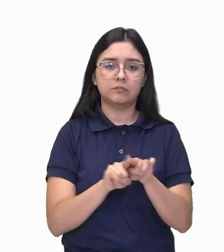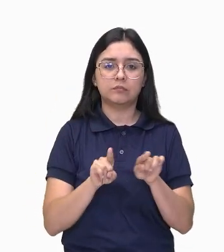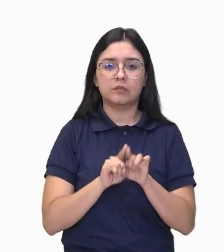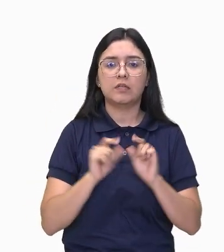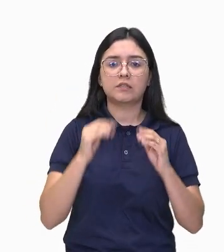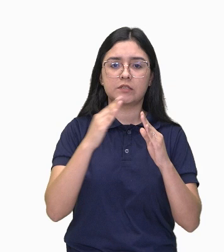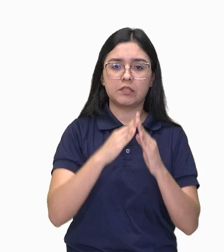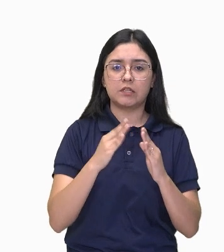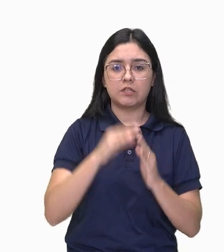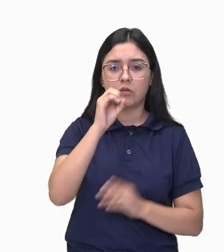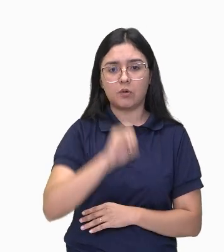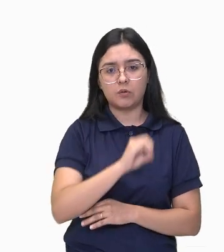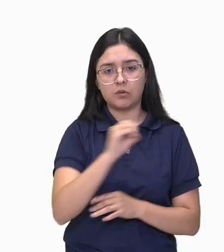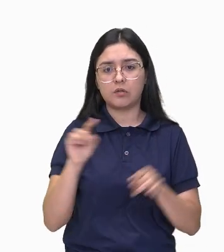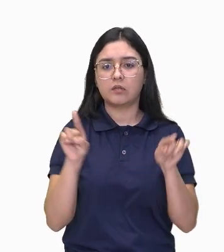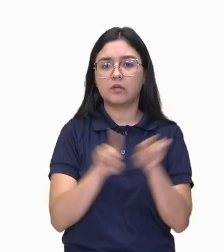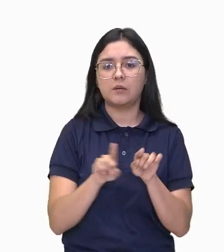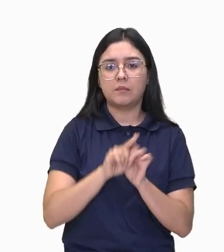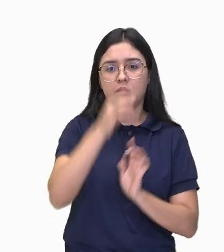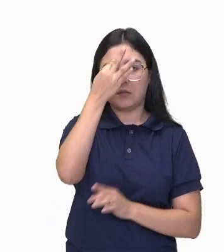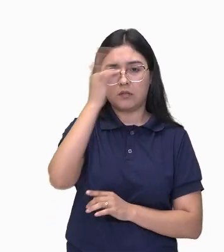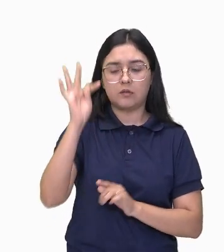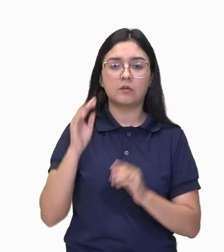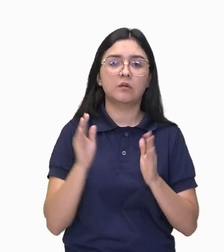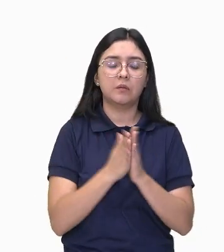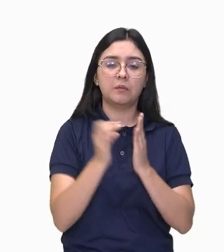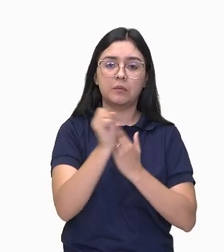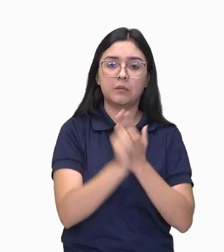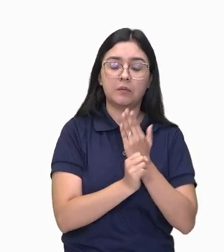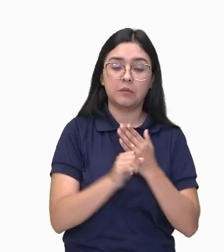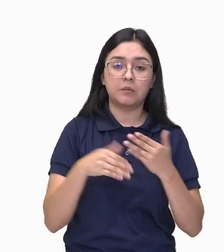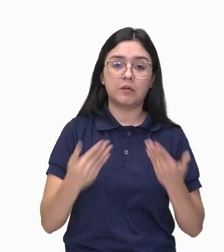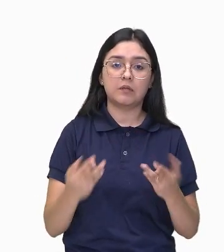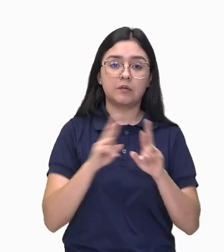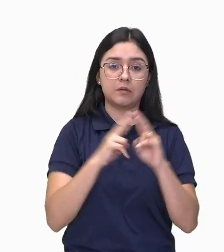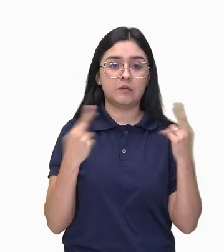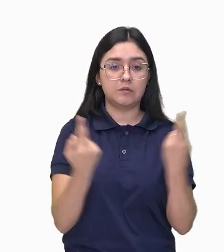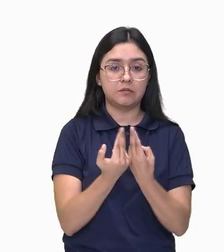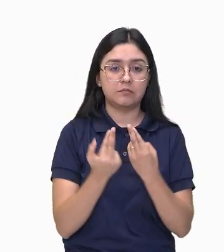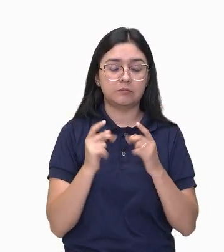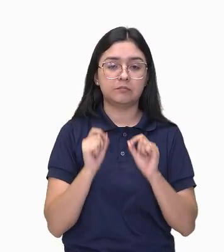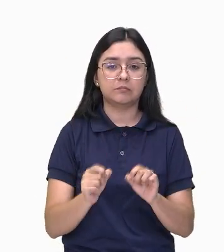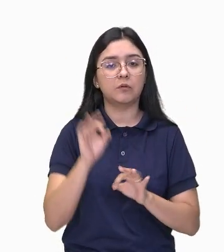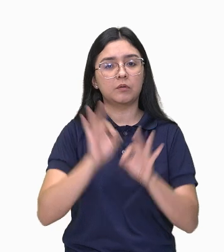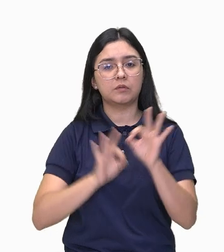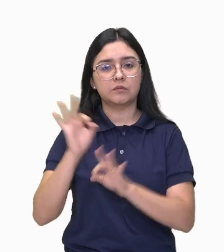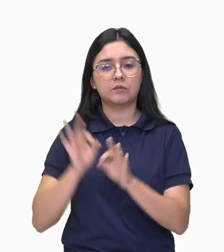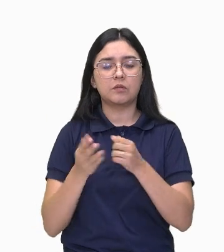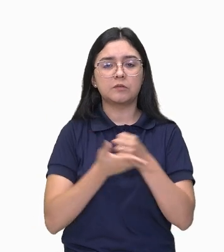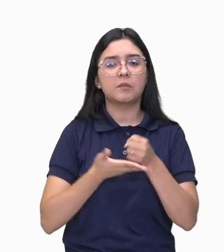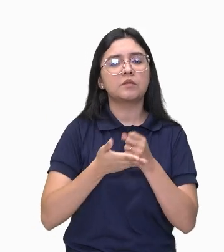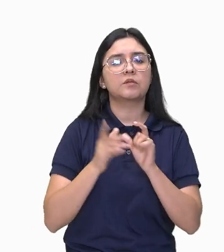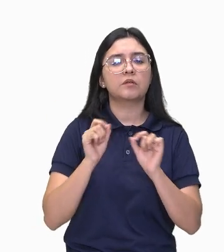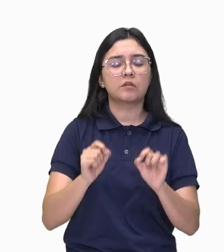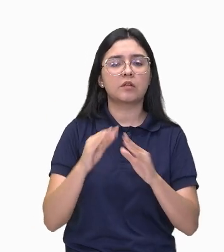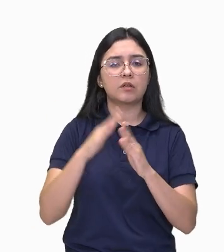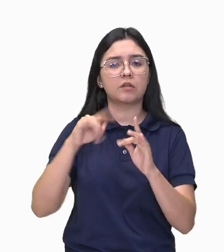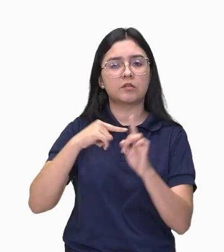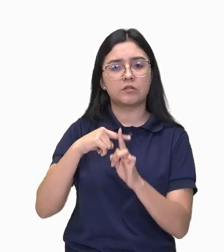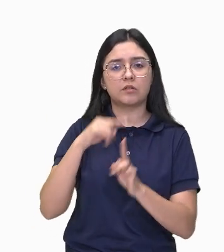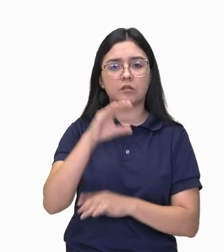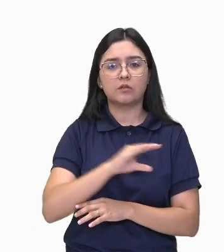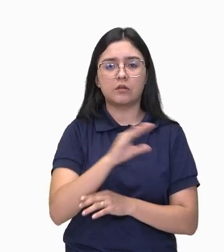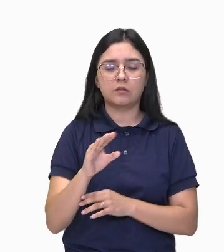também teólogos protestantes. O Concílio de Trento basicamente formulou as bases do que seria a Igreja Católica e a